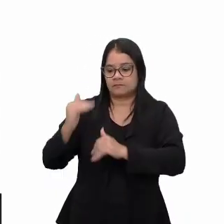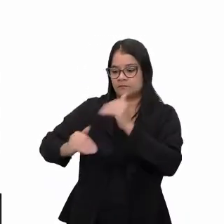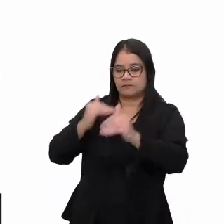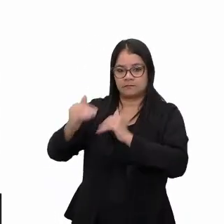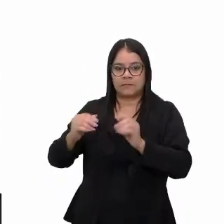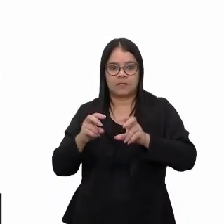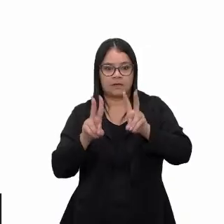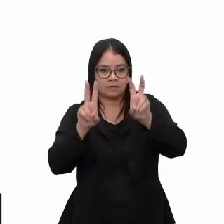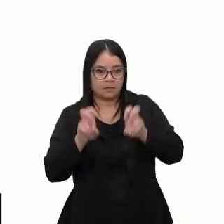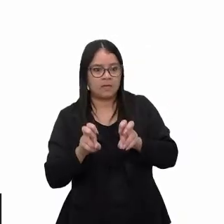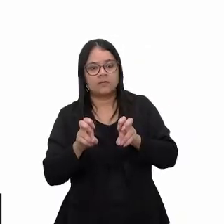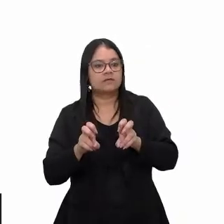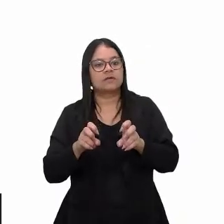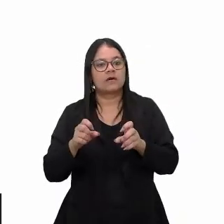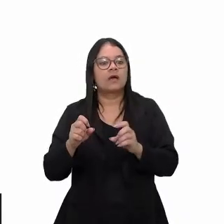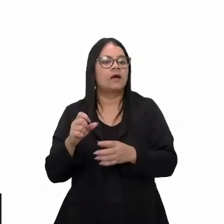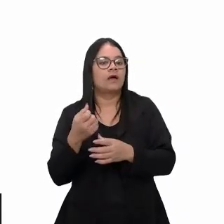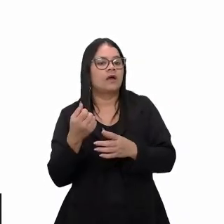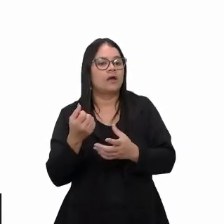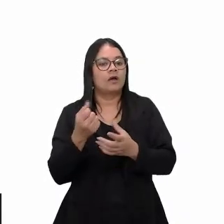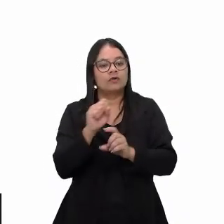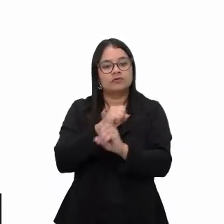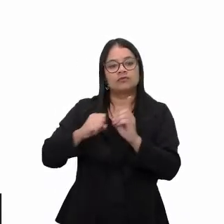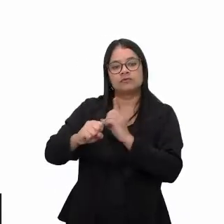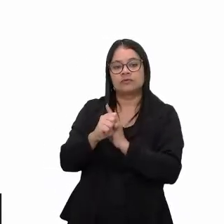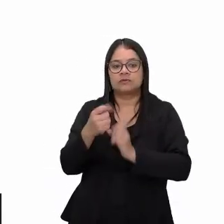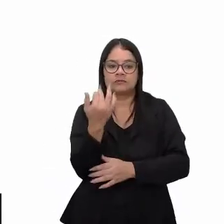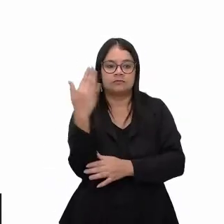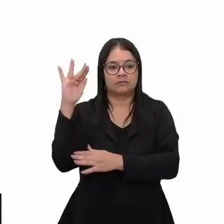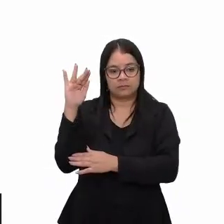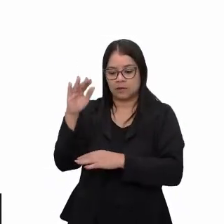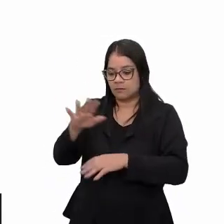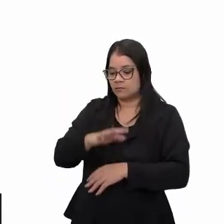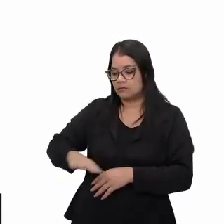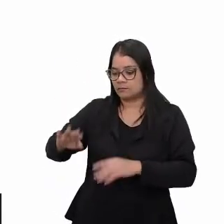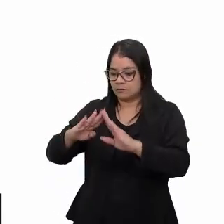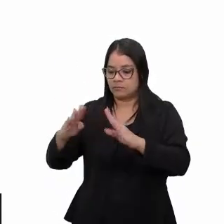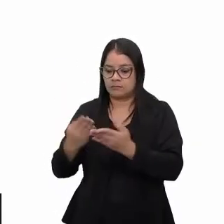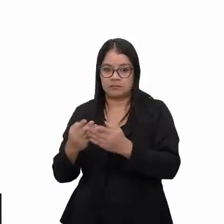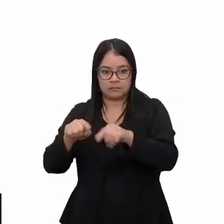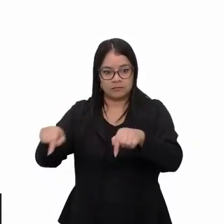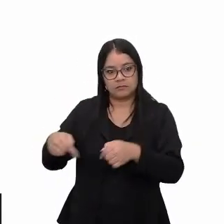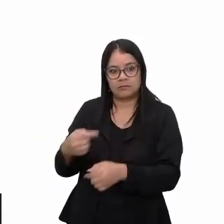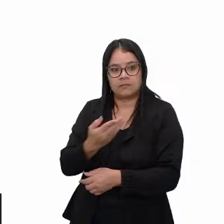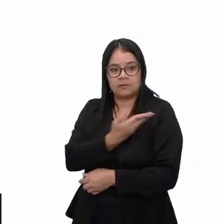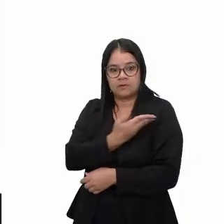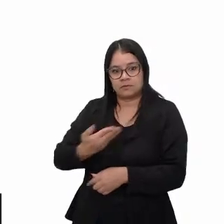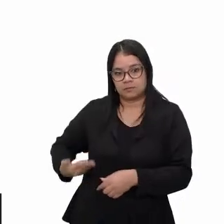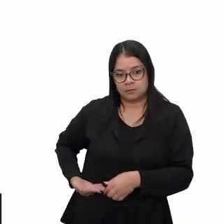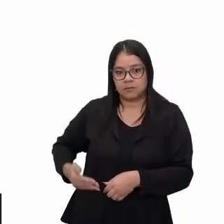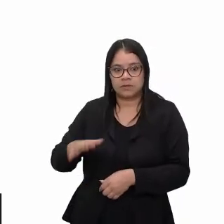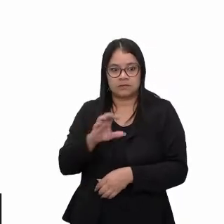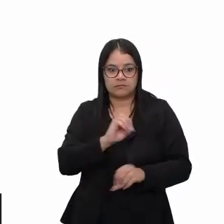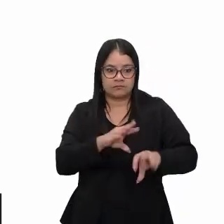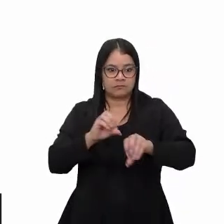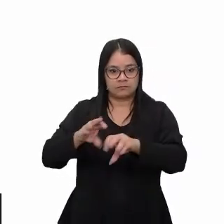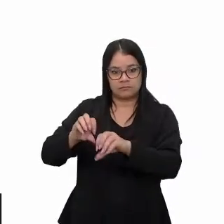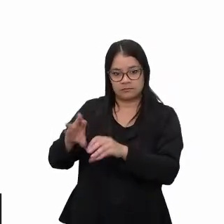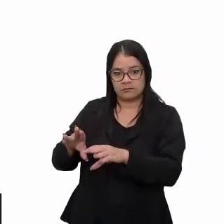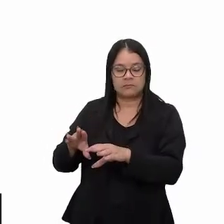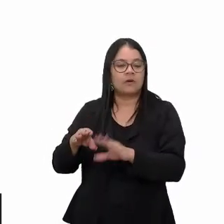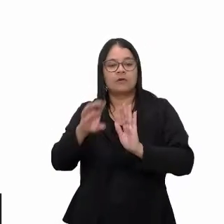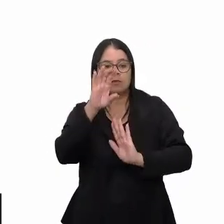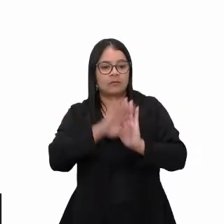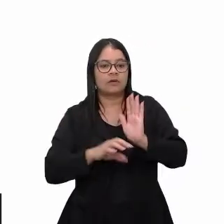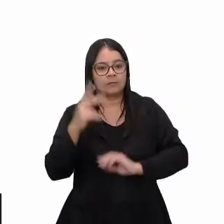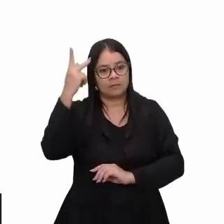de temáticas socioambientais nos processos de ensino e de aprendizagem nas unidades escolares da rede pública de ensino, estando em consonância com o currículo